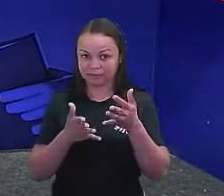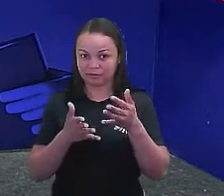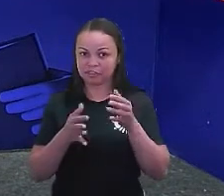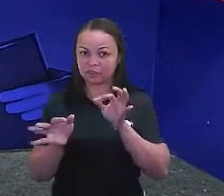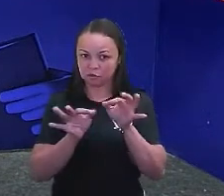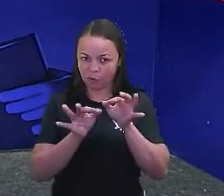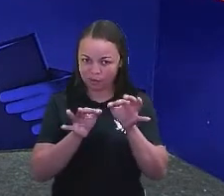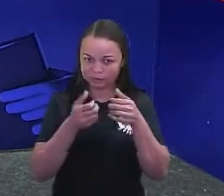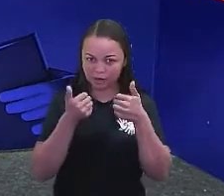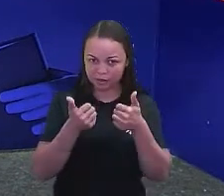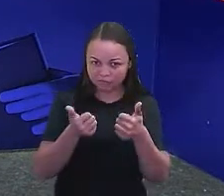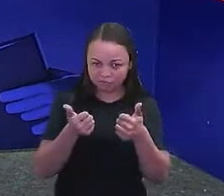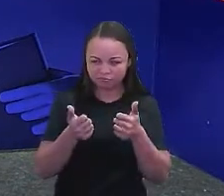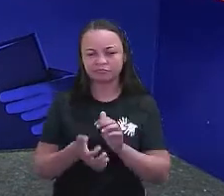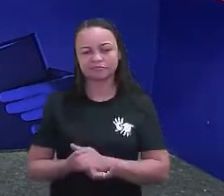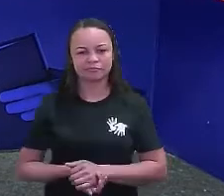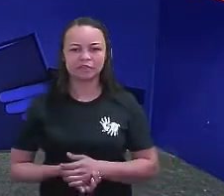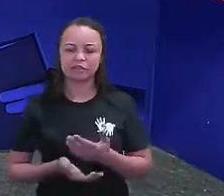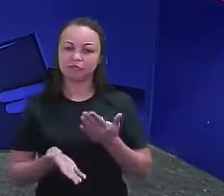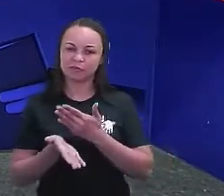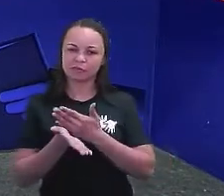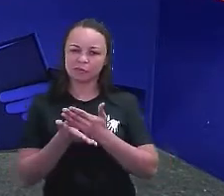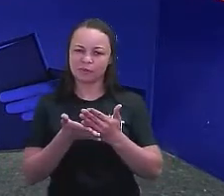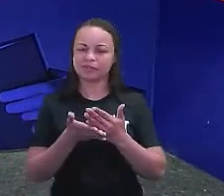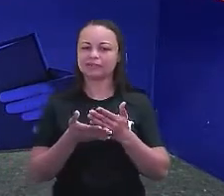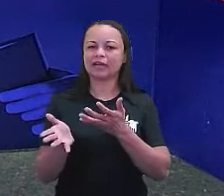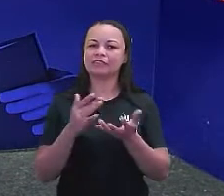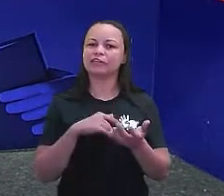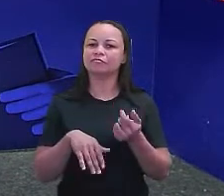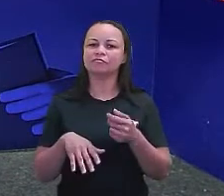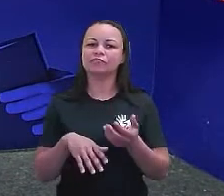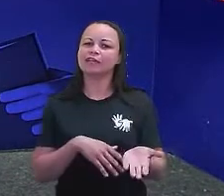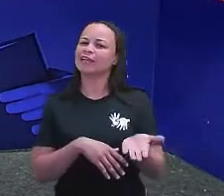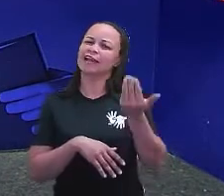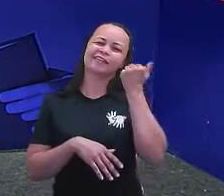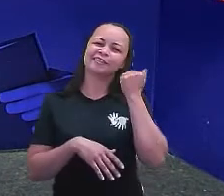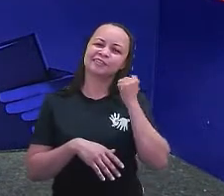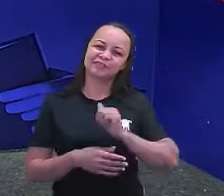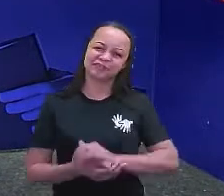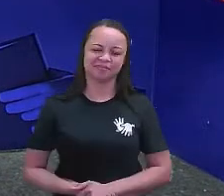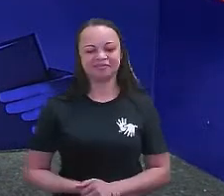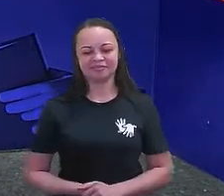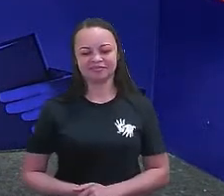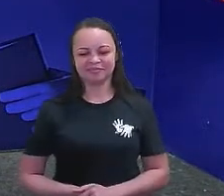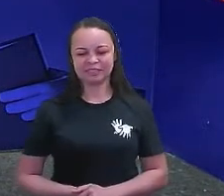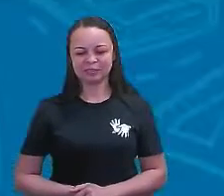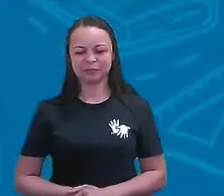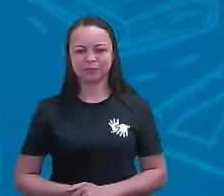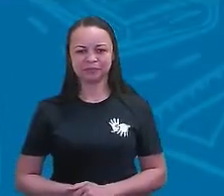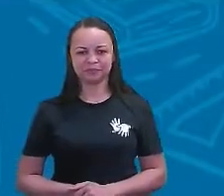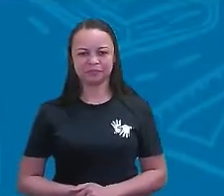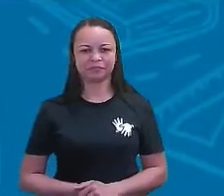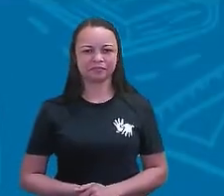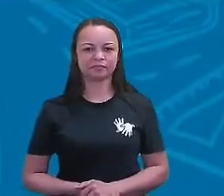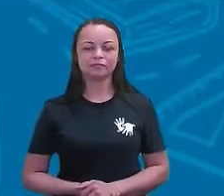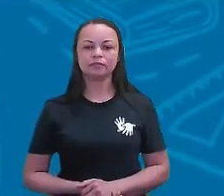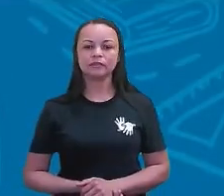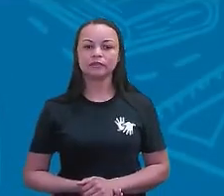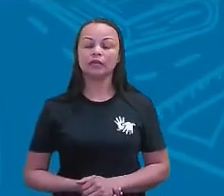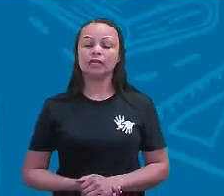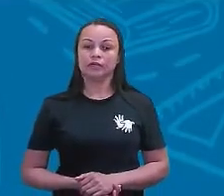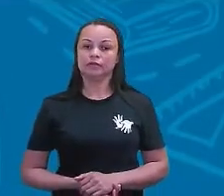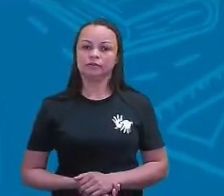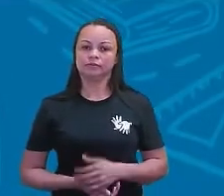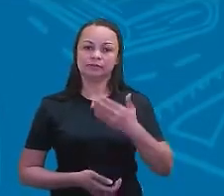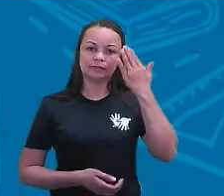ladinho. Então, vamos começar? Como a gente diz em inglês, né, gente? Let's go! Bom, vamos saber o nosso